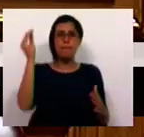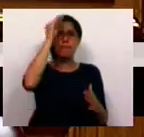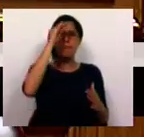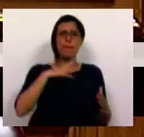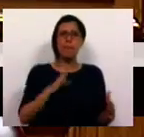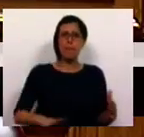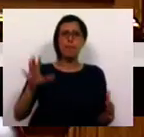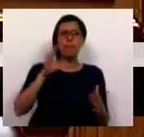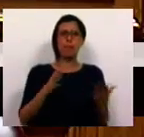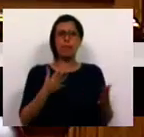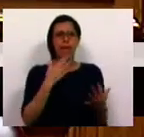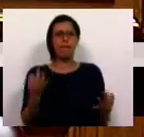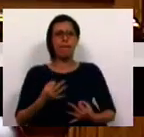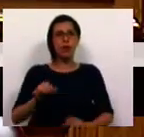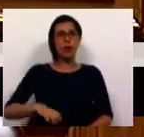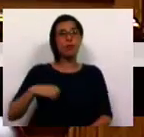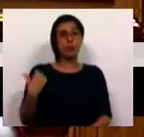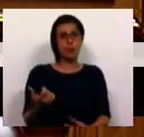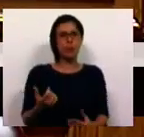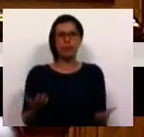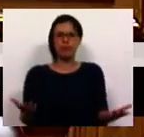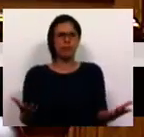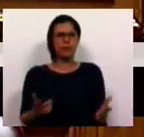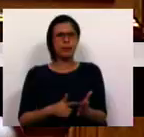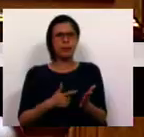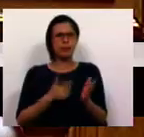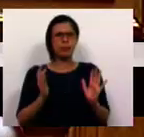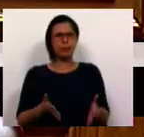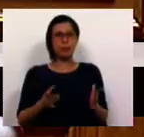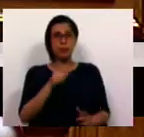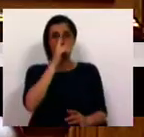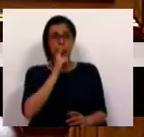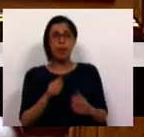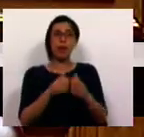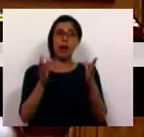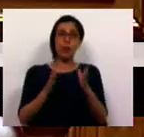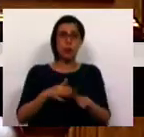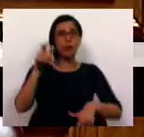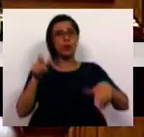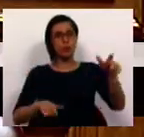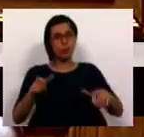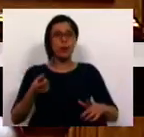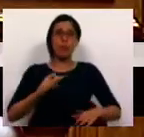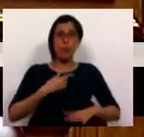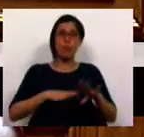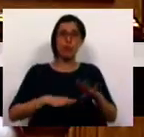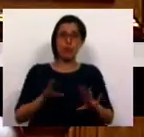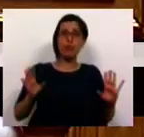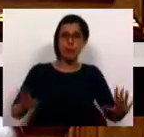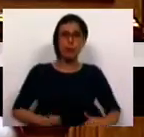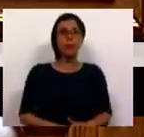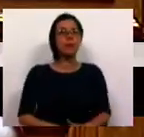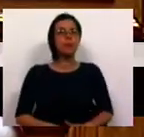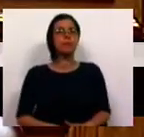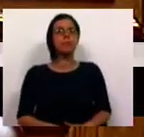interior do país. Com certeza que os Verdes não vão ter necessidade aqui de lembrar a toda a gente, mas vamos fazê-lo de qualquer